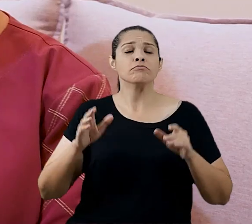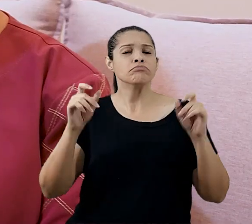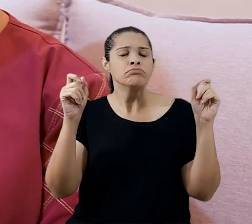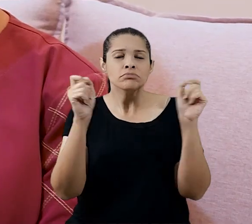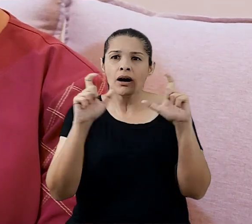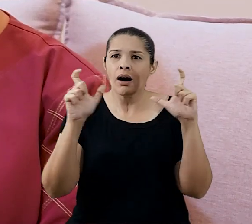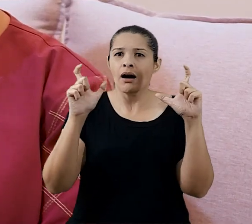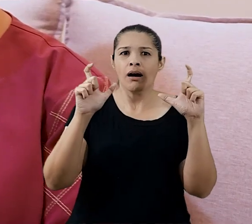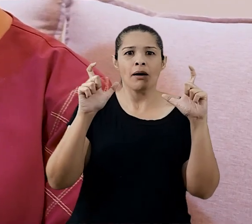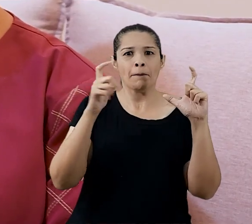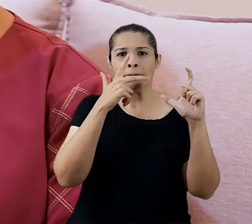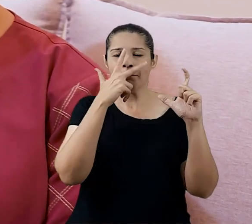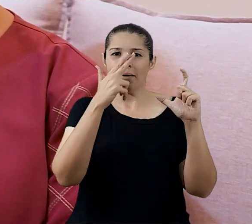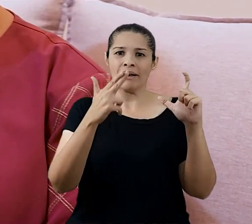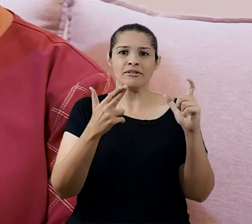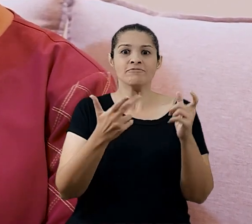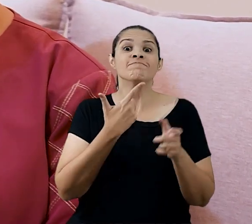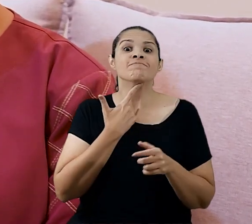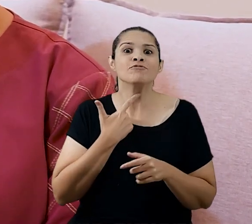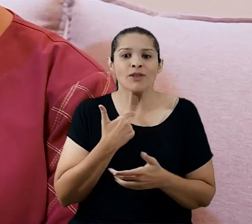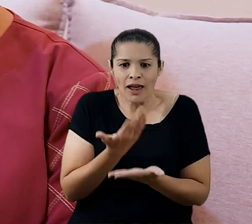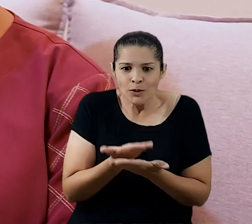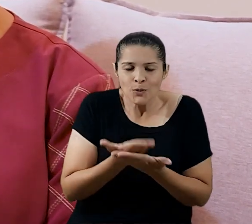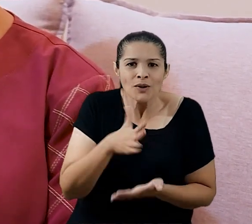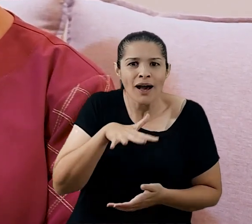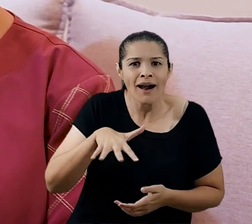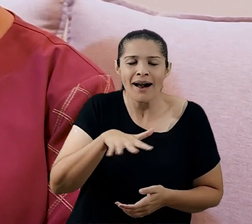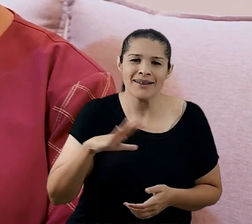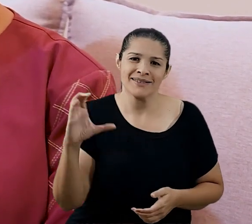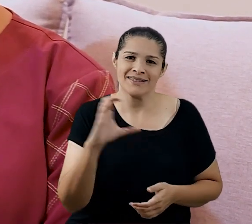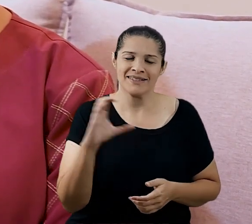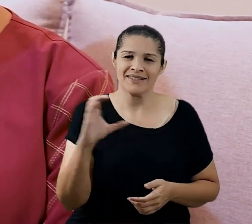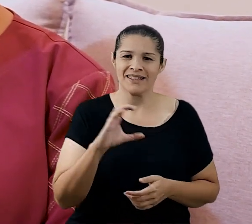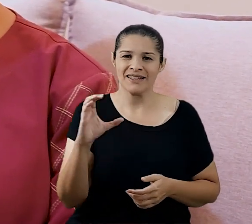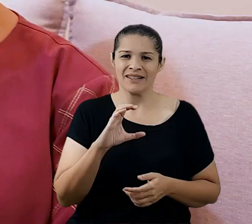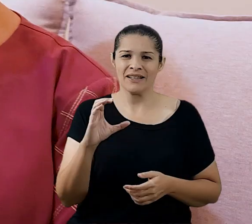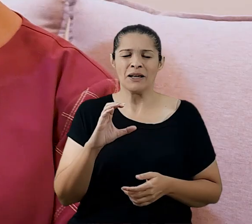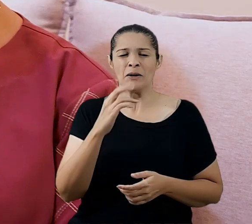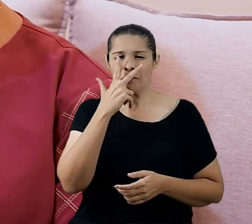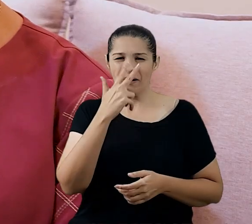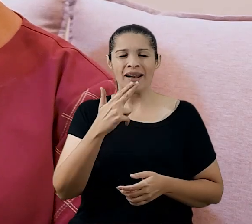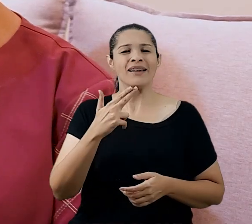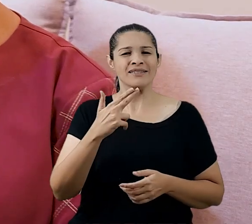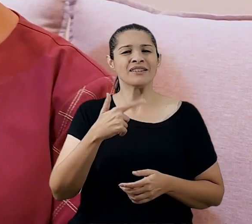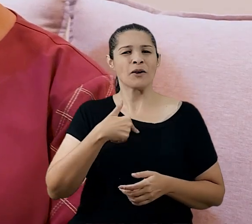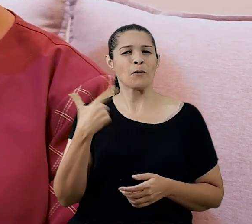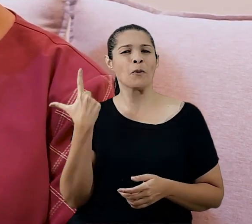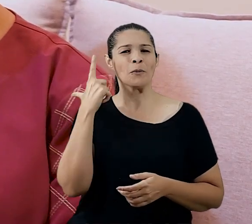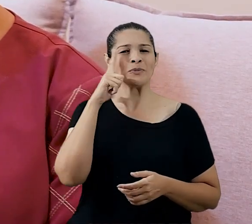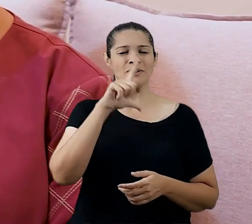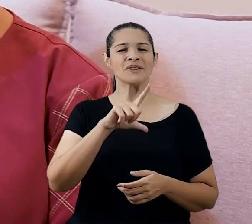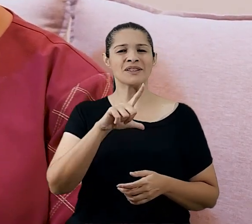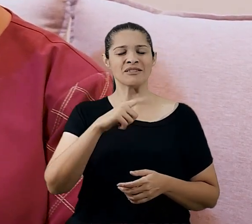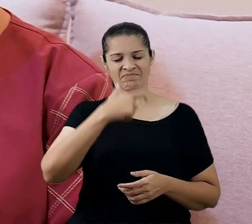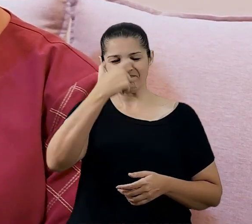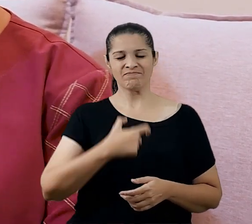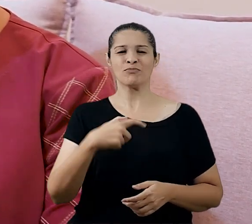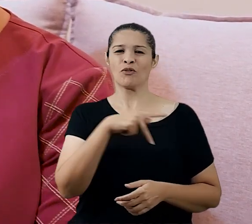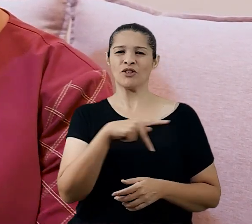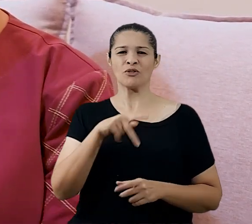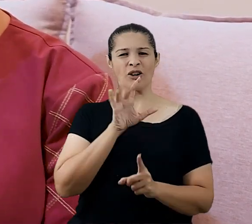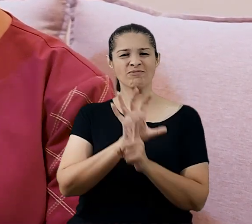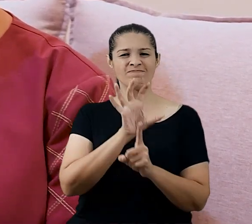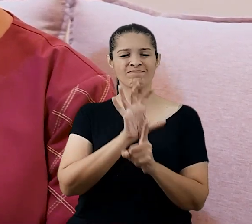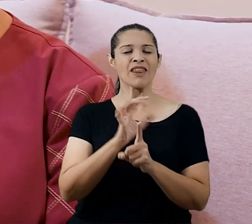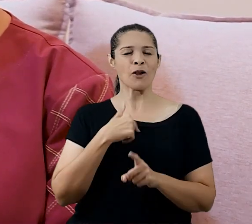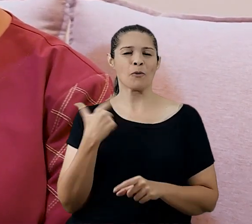despertados para ciências, é aquilo que eu chamo de missão cumprida enquanto docente numa universidade